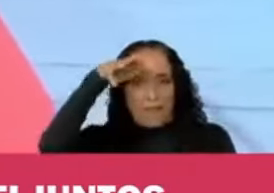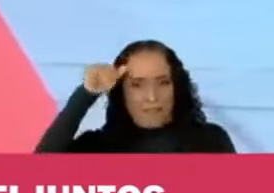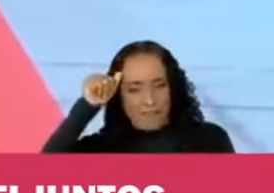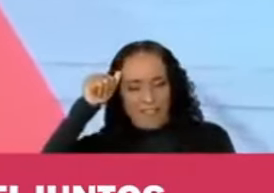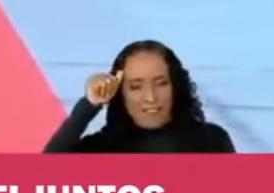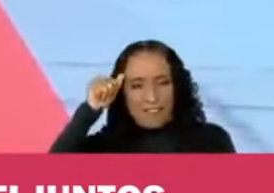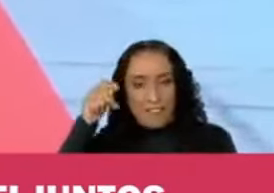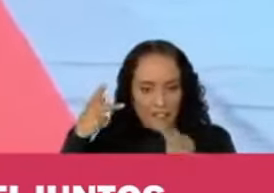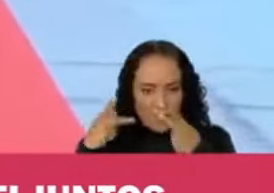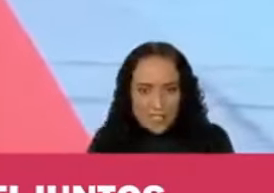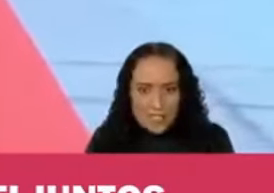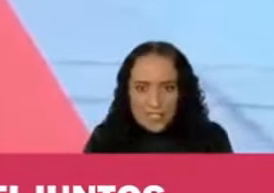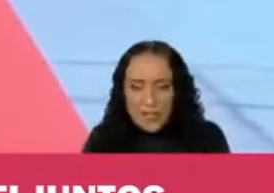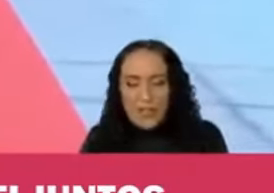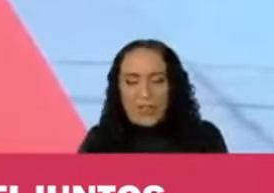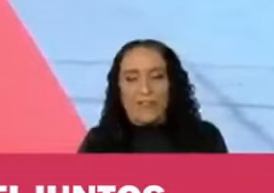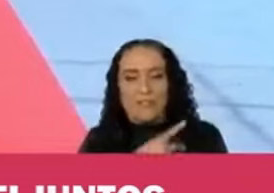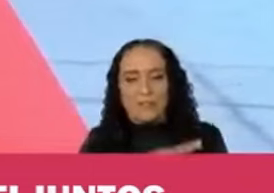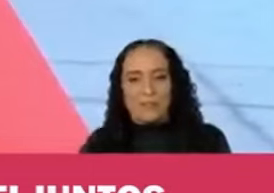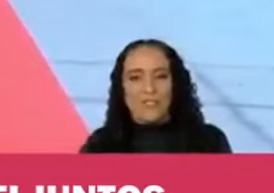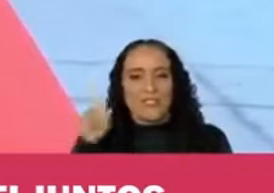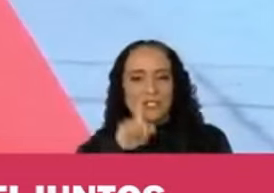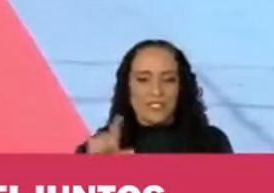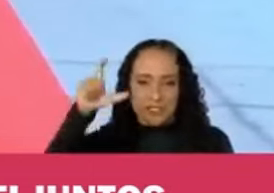Biden, como diz um amigo meu.